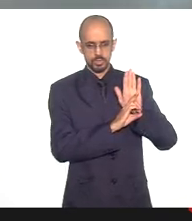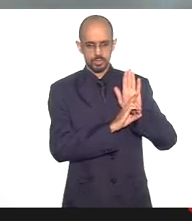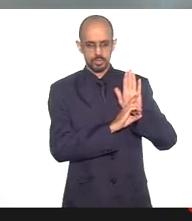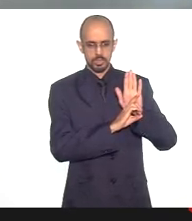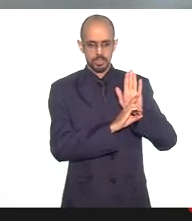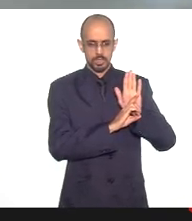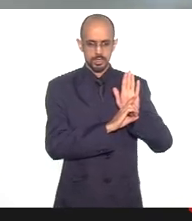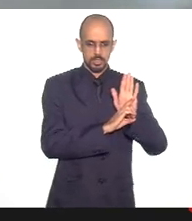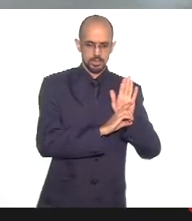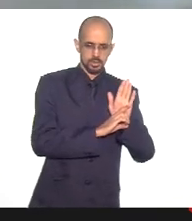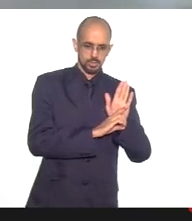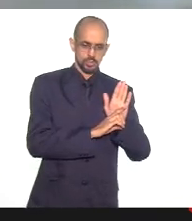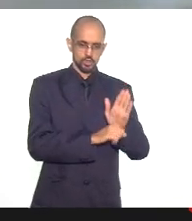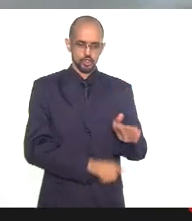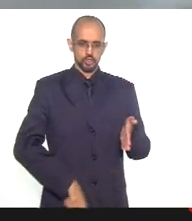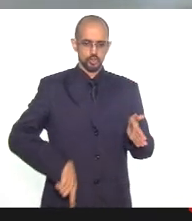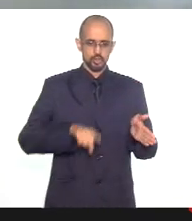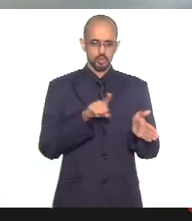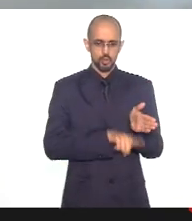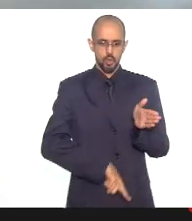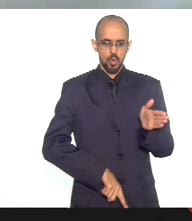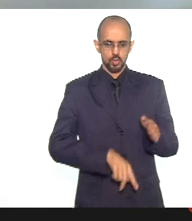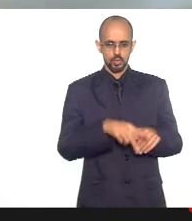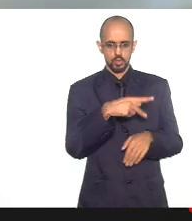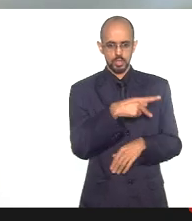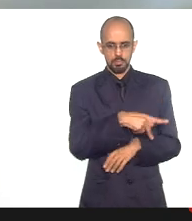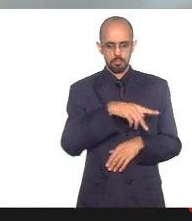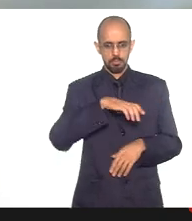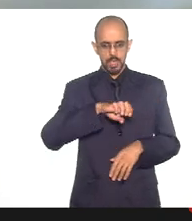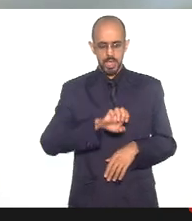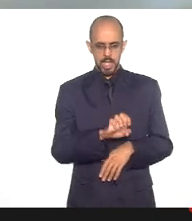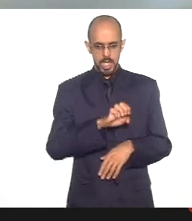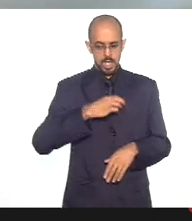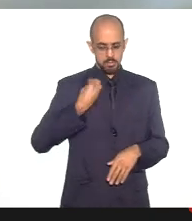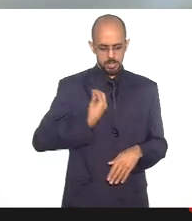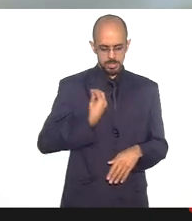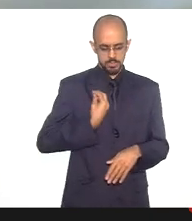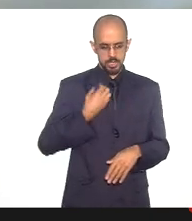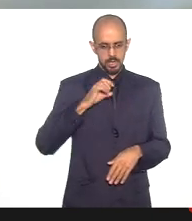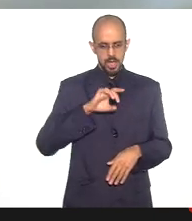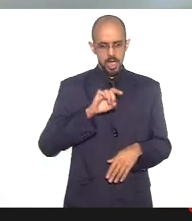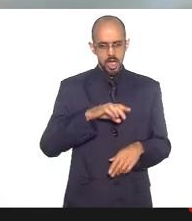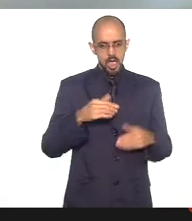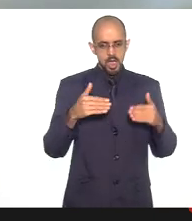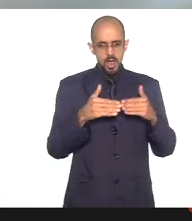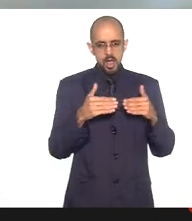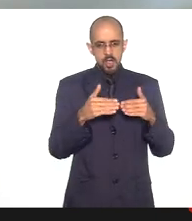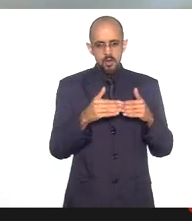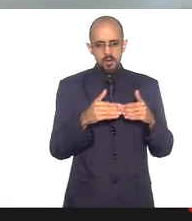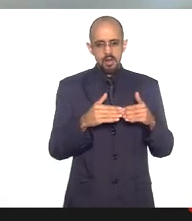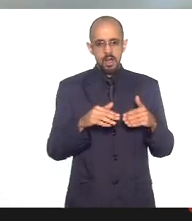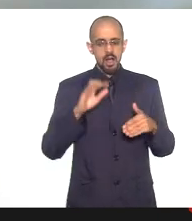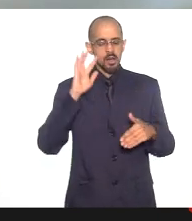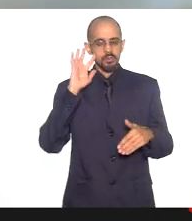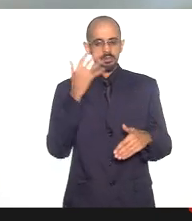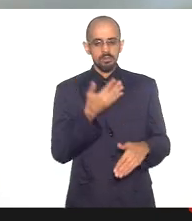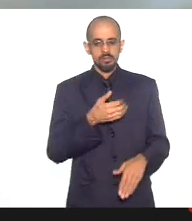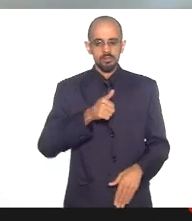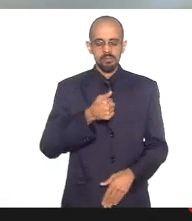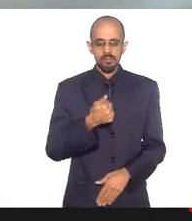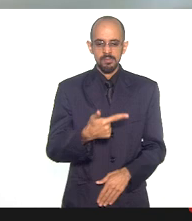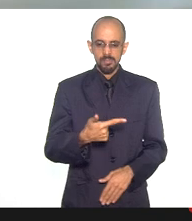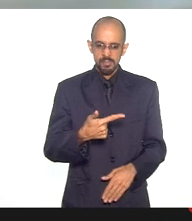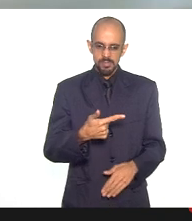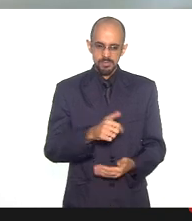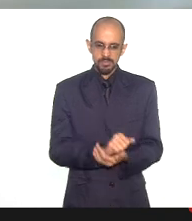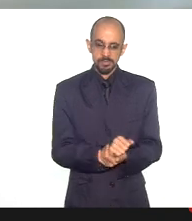de abatimentos da PE, segundo a resolução 12 de 2014 da MP,